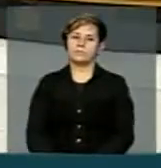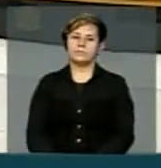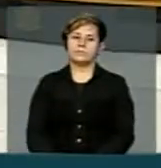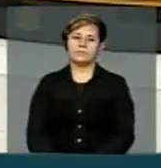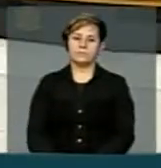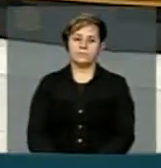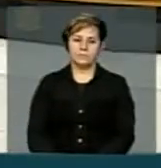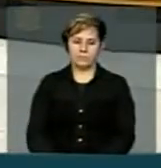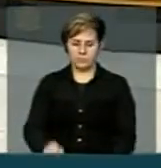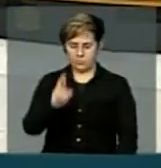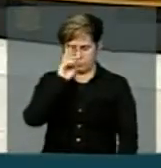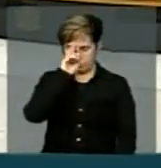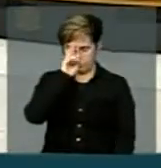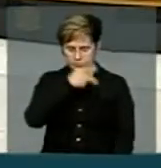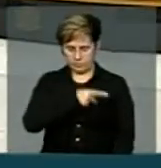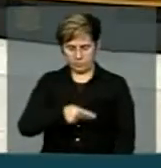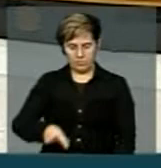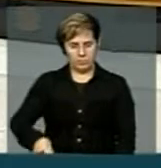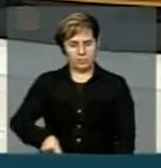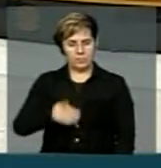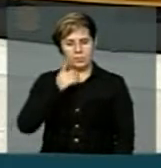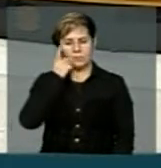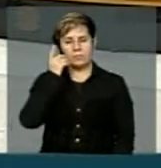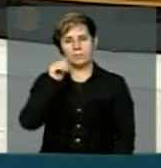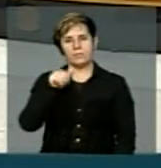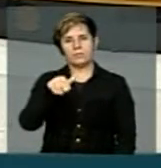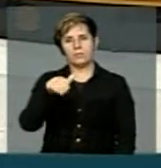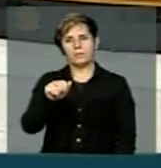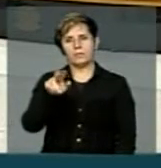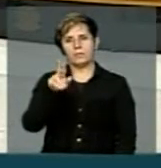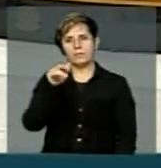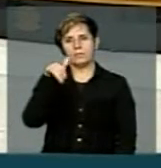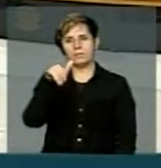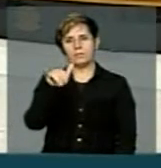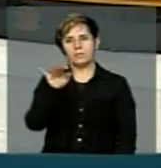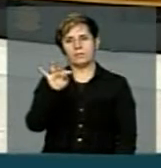Senhor presidente, ilustre deputado Amaury Teixeira,